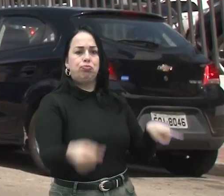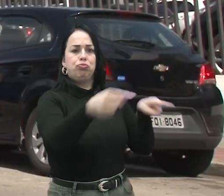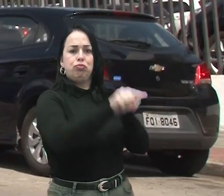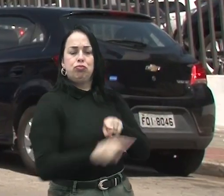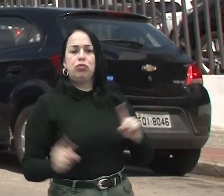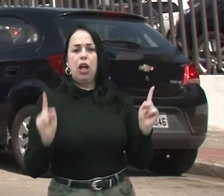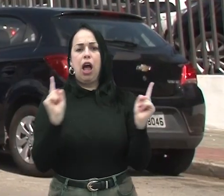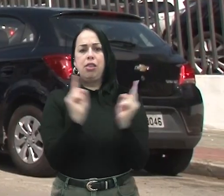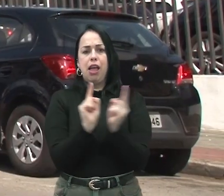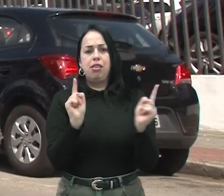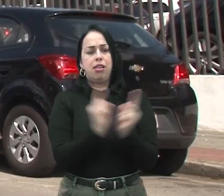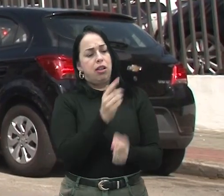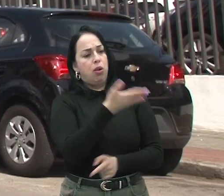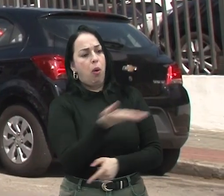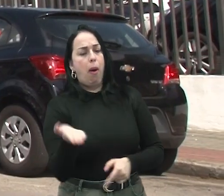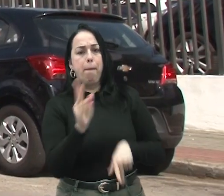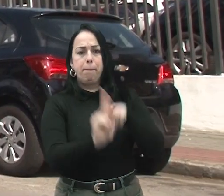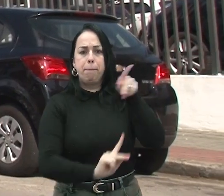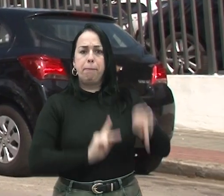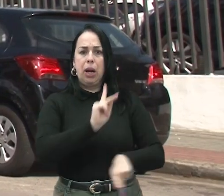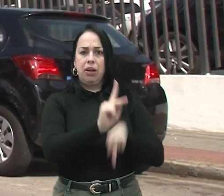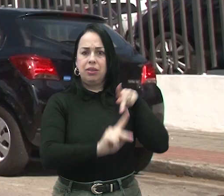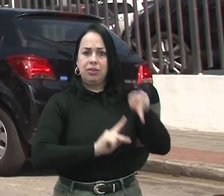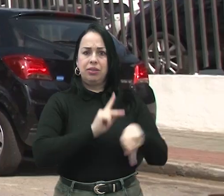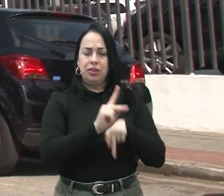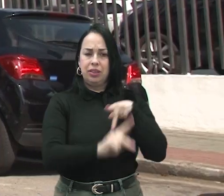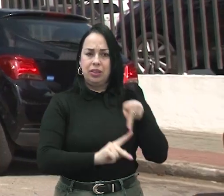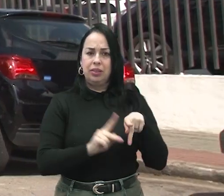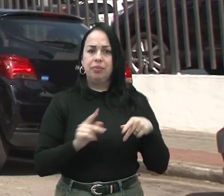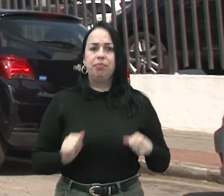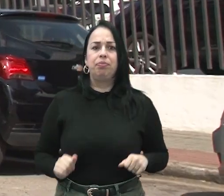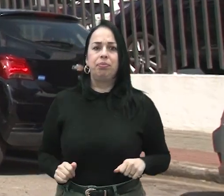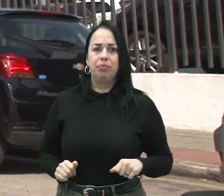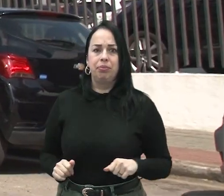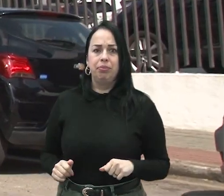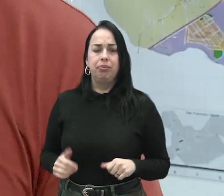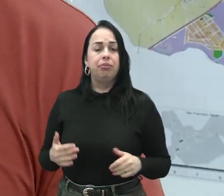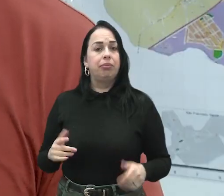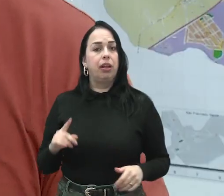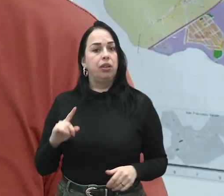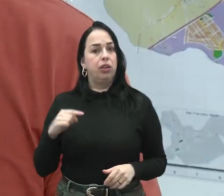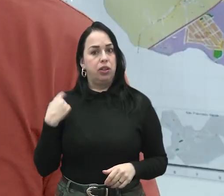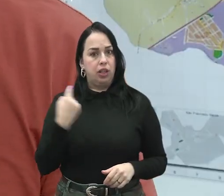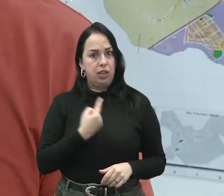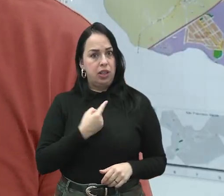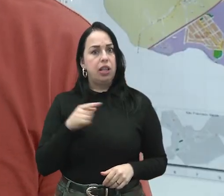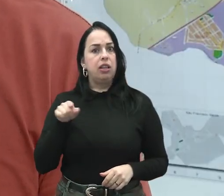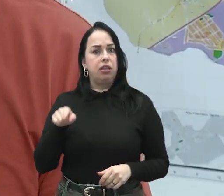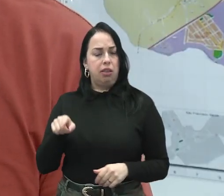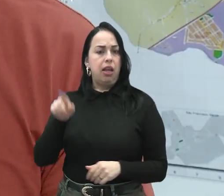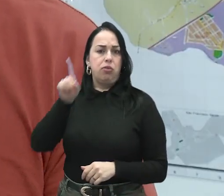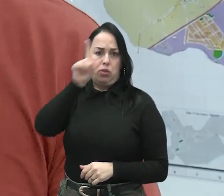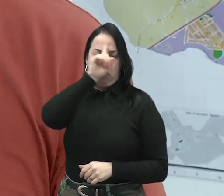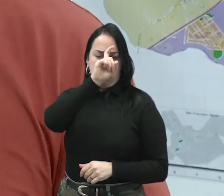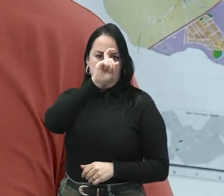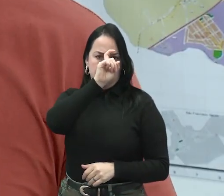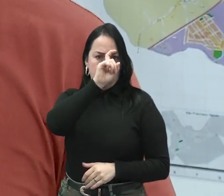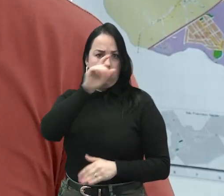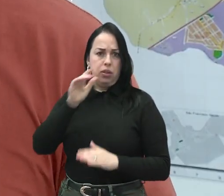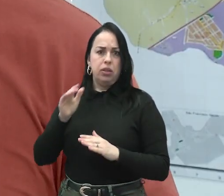reforçar o atendimento à população em áreas estratégicas. Nós já temos os hospitais de